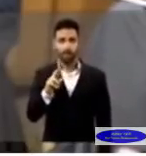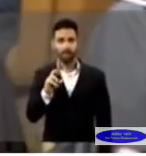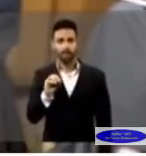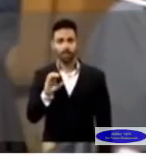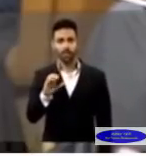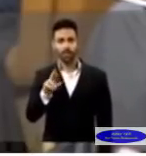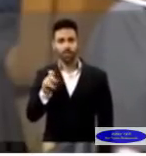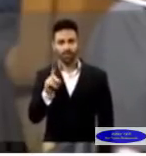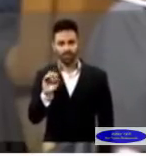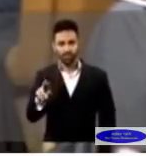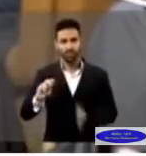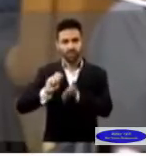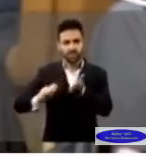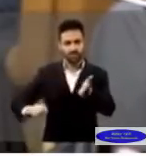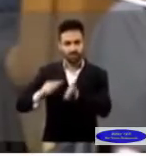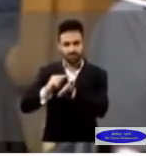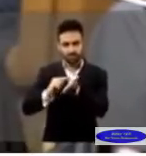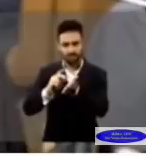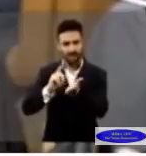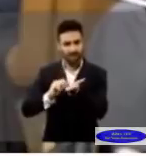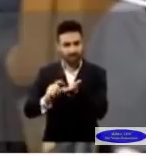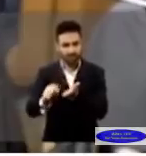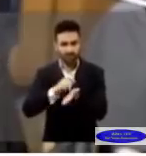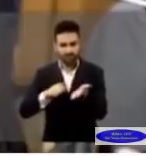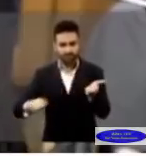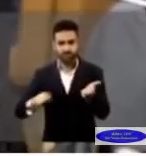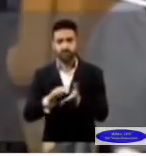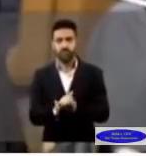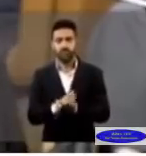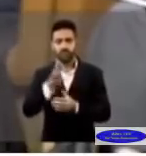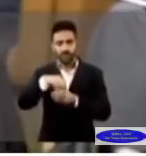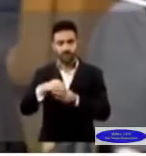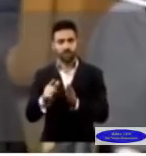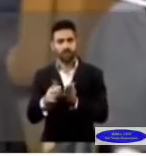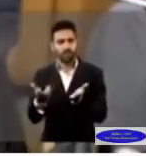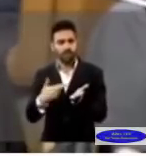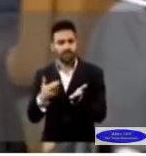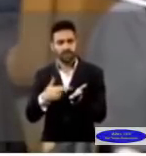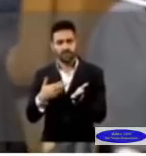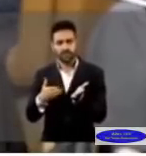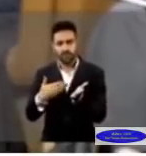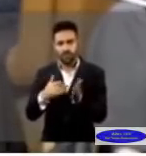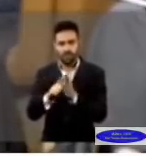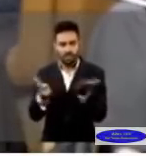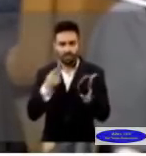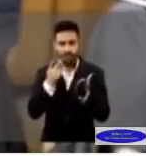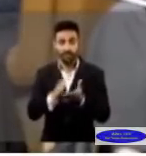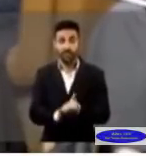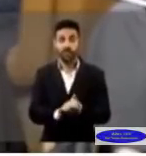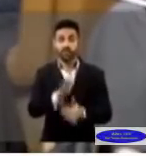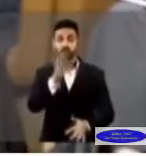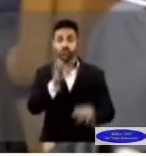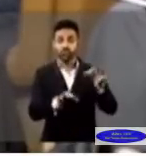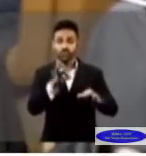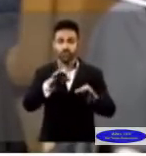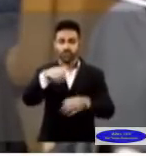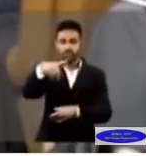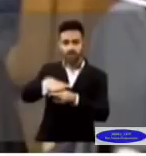favor? Salvo engano, Diogo... O artigo está no site Antagonista, dia 9